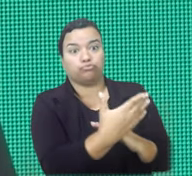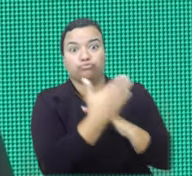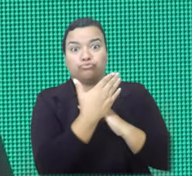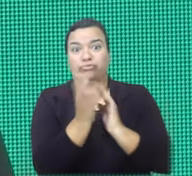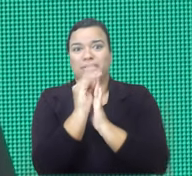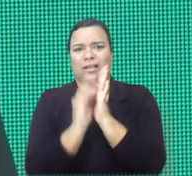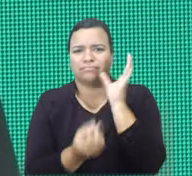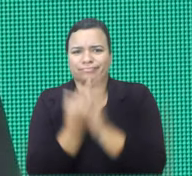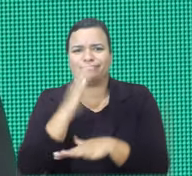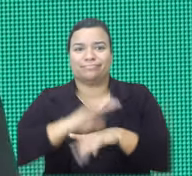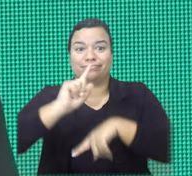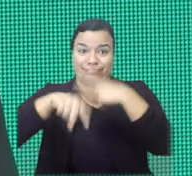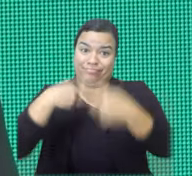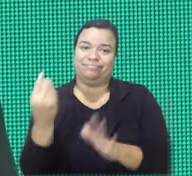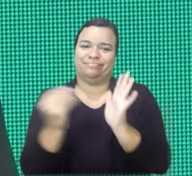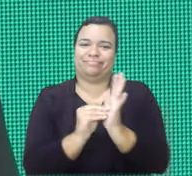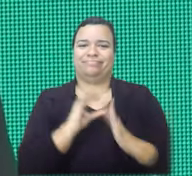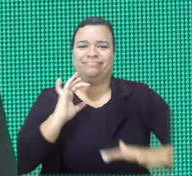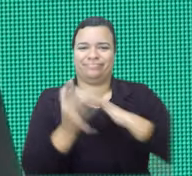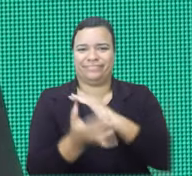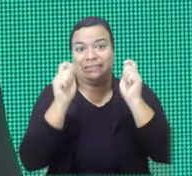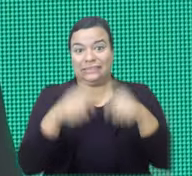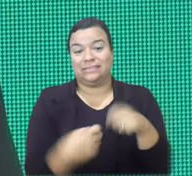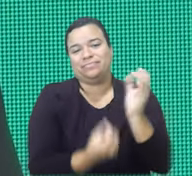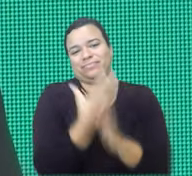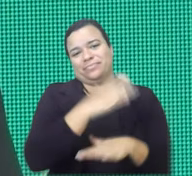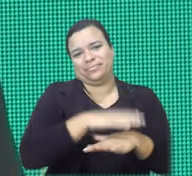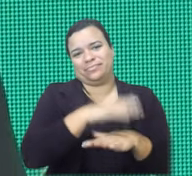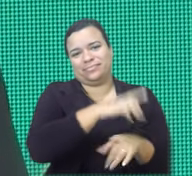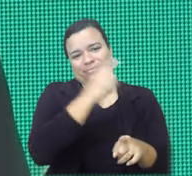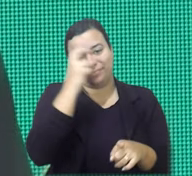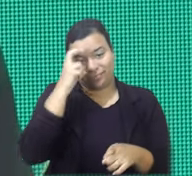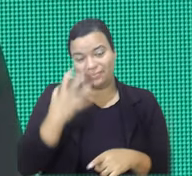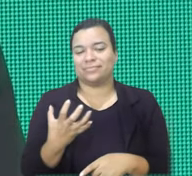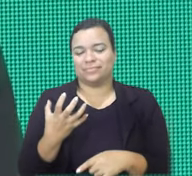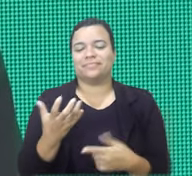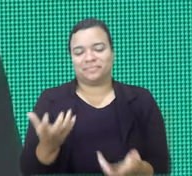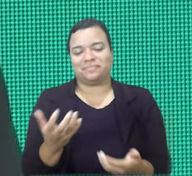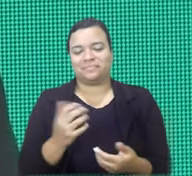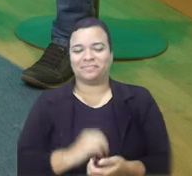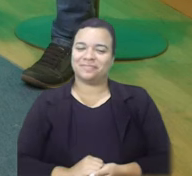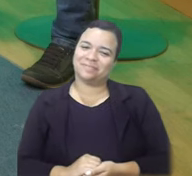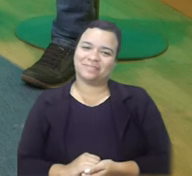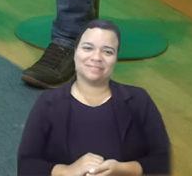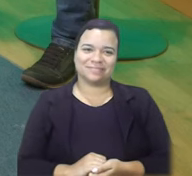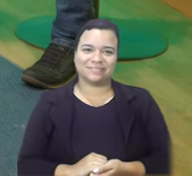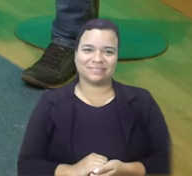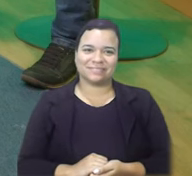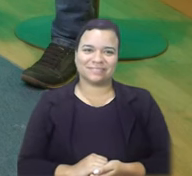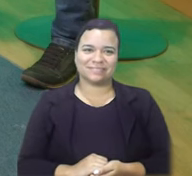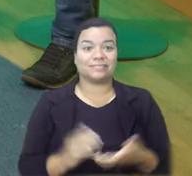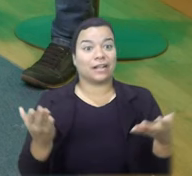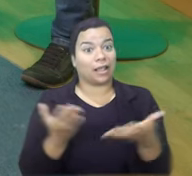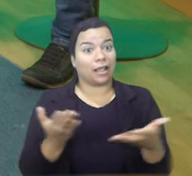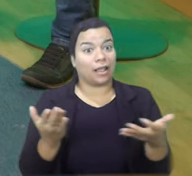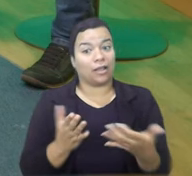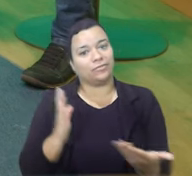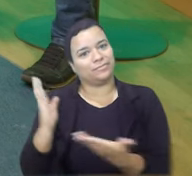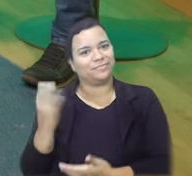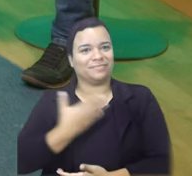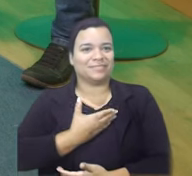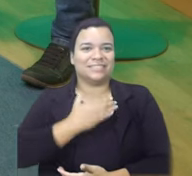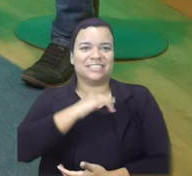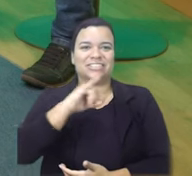internet né você pode fazer esse conteúdo utilizando a inteligência artificial então agora vou passar pro meu amigo